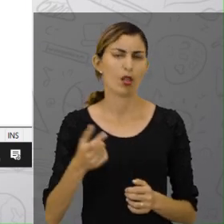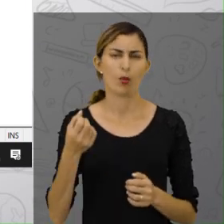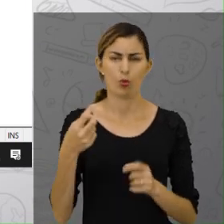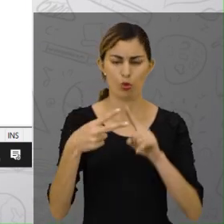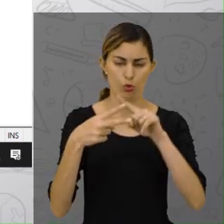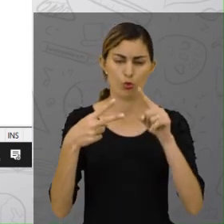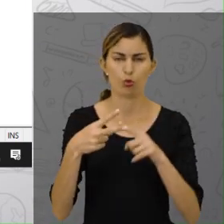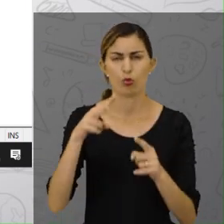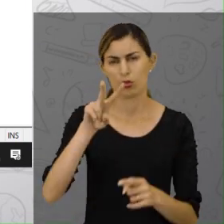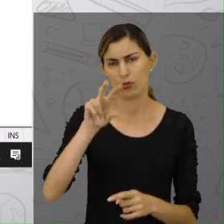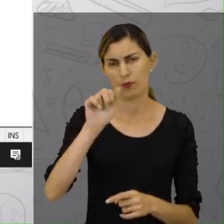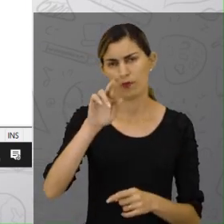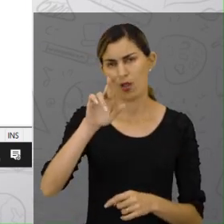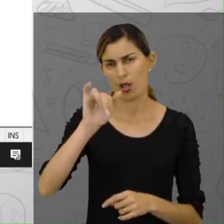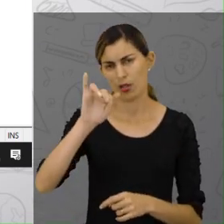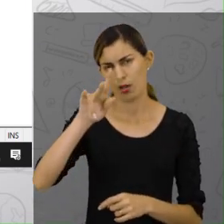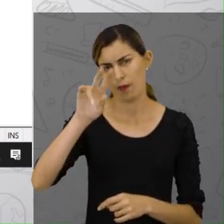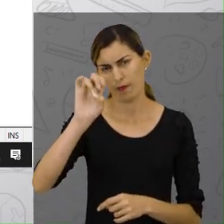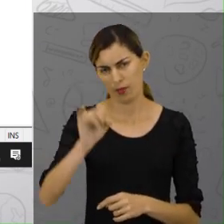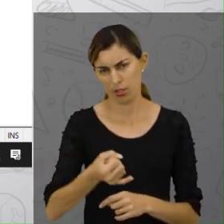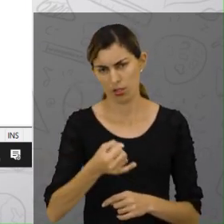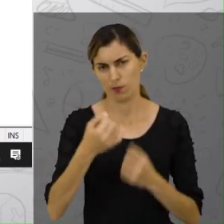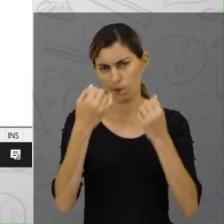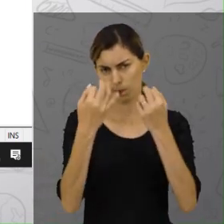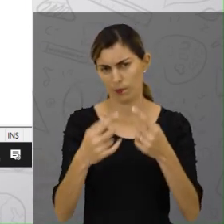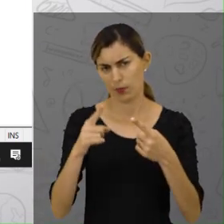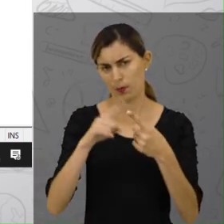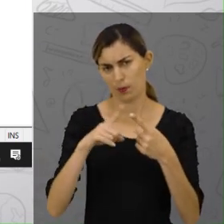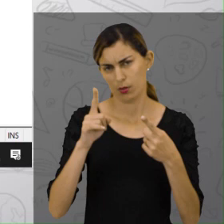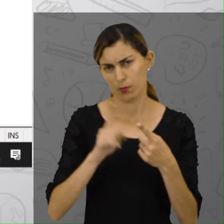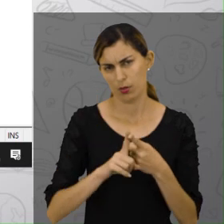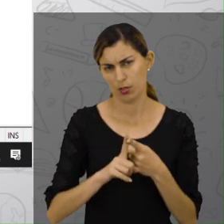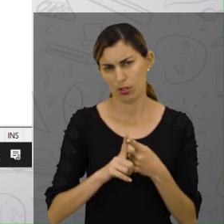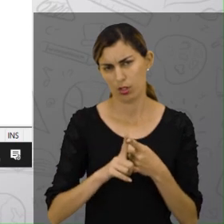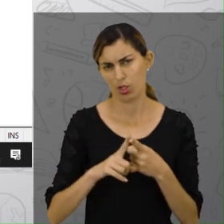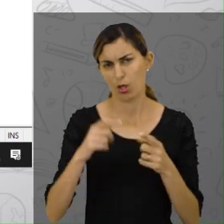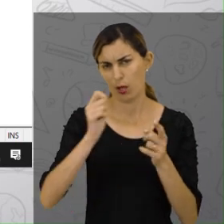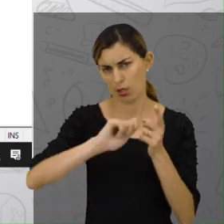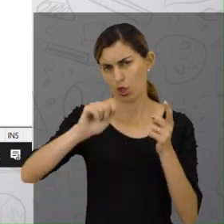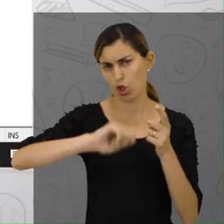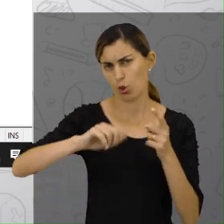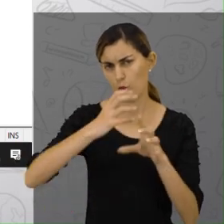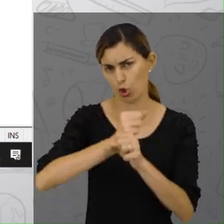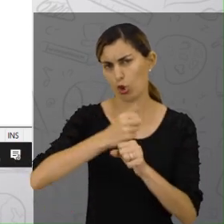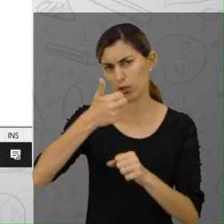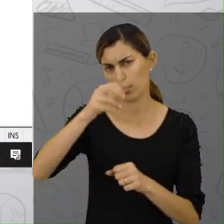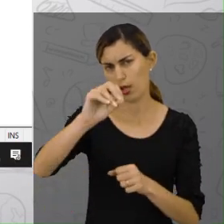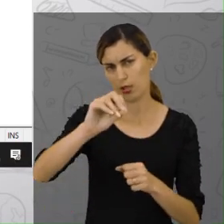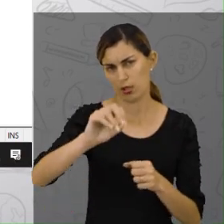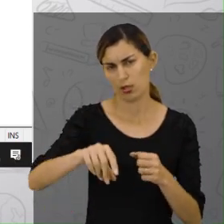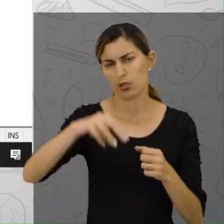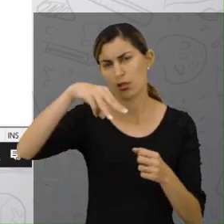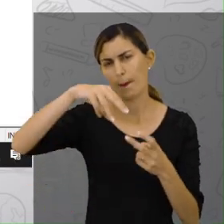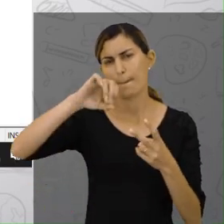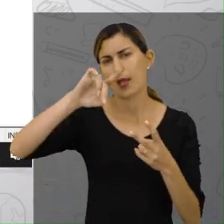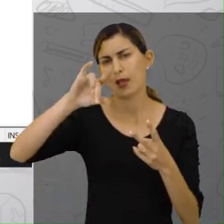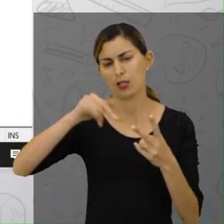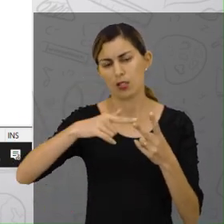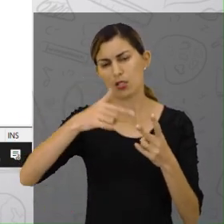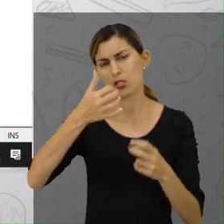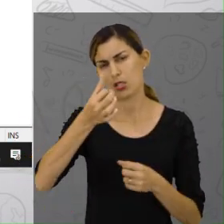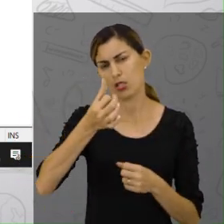Temos novamente duas variáveis declaradas, onde a primeira, a nota, vale 10 e